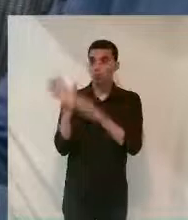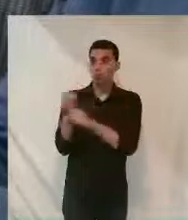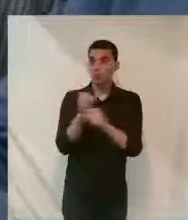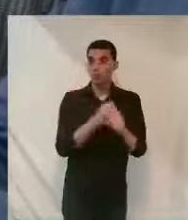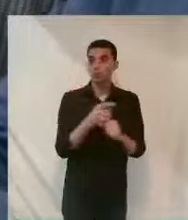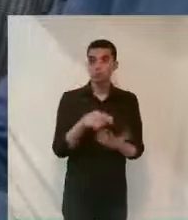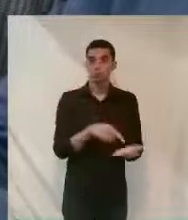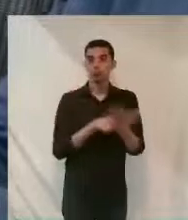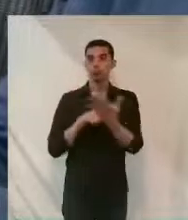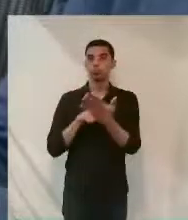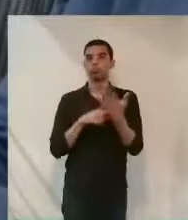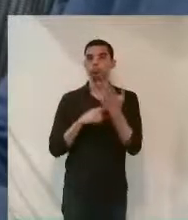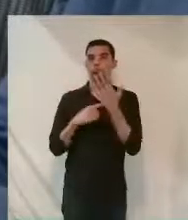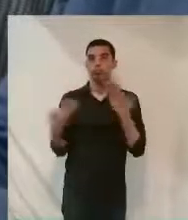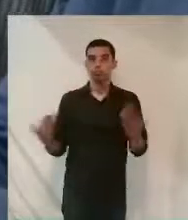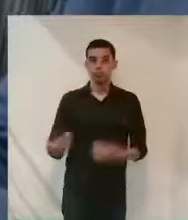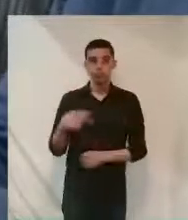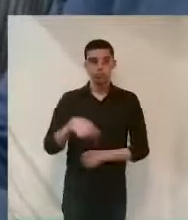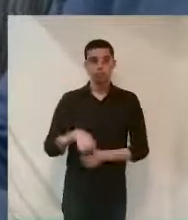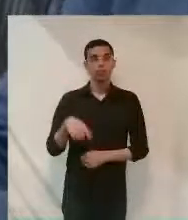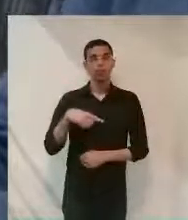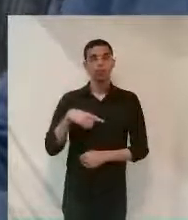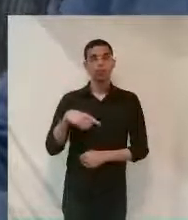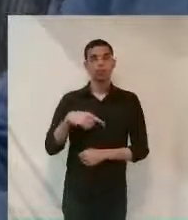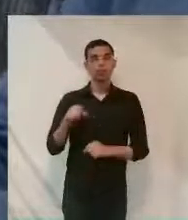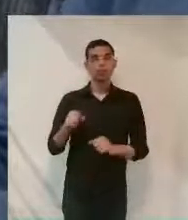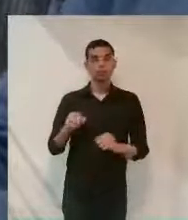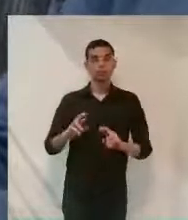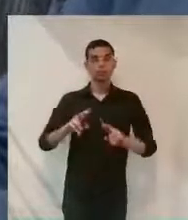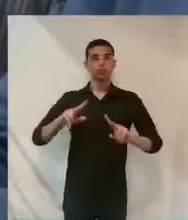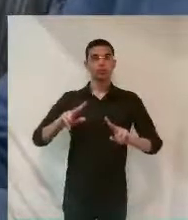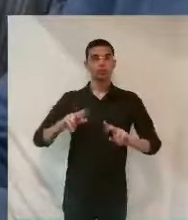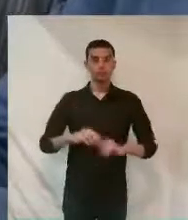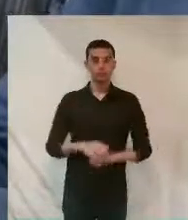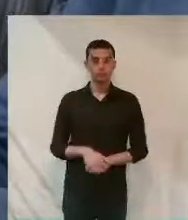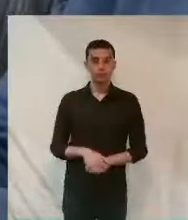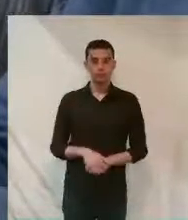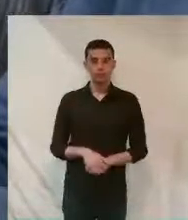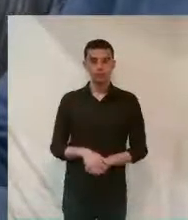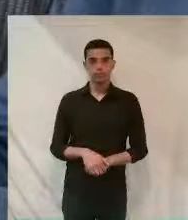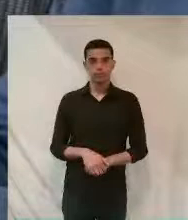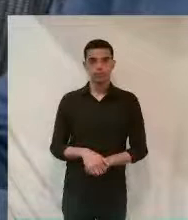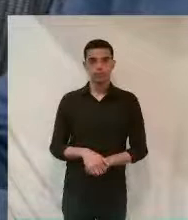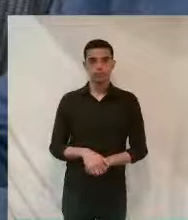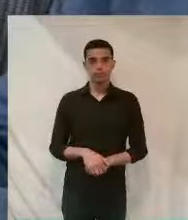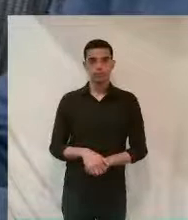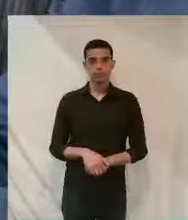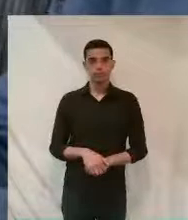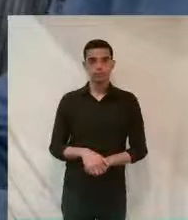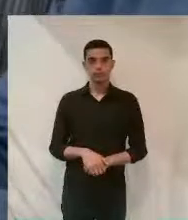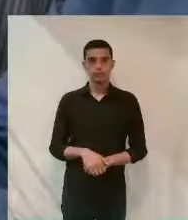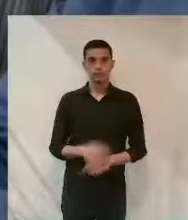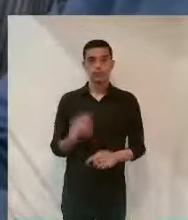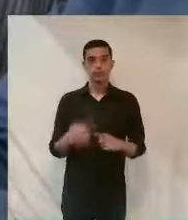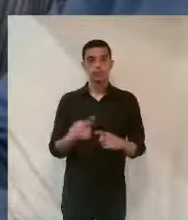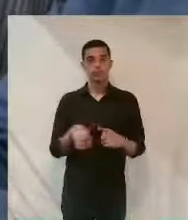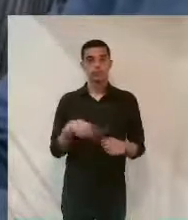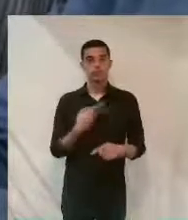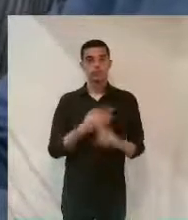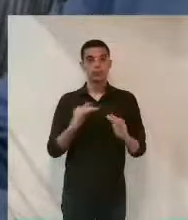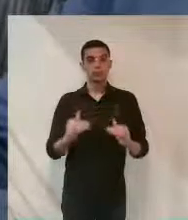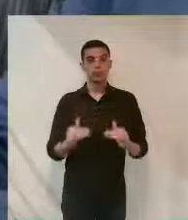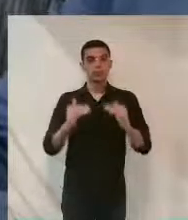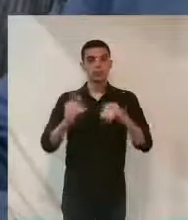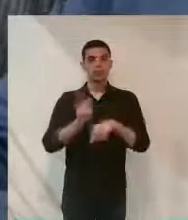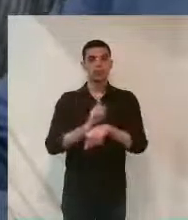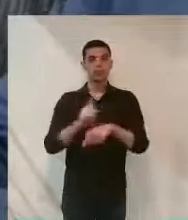mostrados na apresentação, ele salta de patamar. Ele eleva o seu patamar em termos de gestão e gerenciamento de